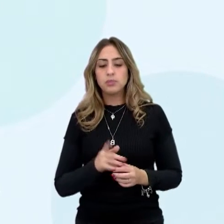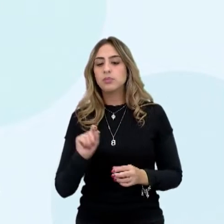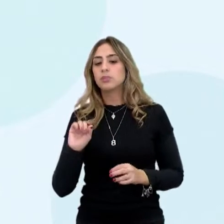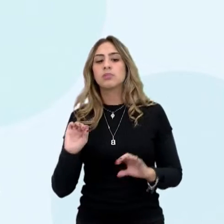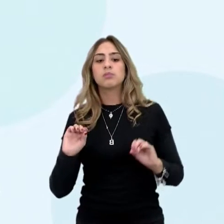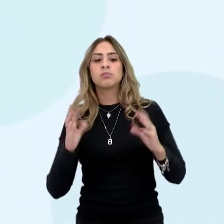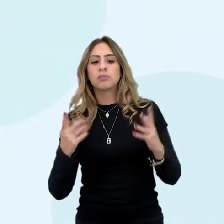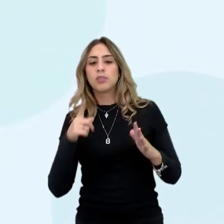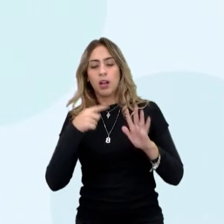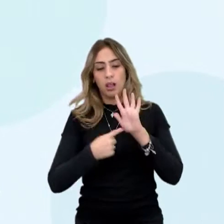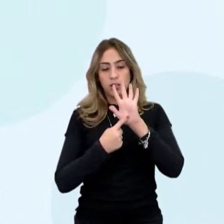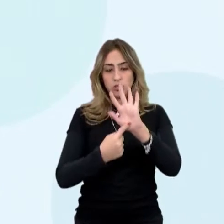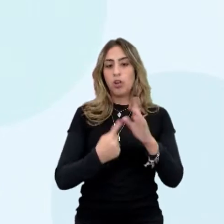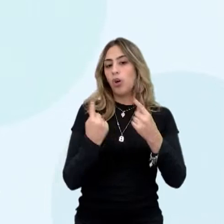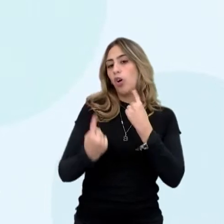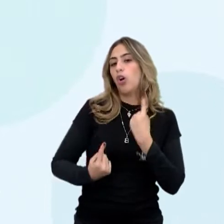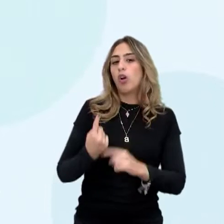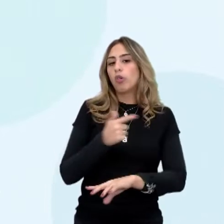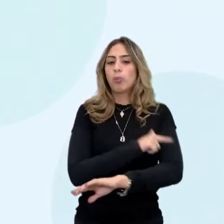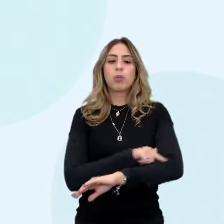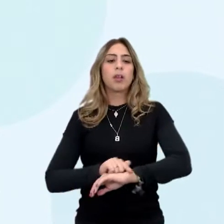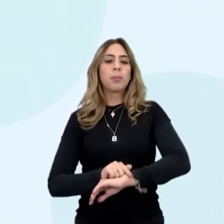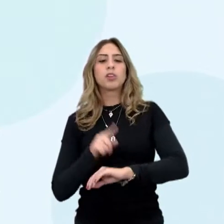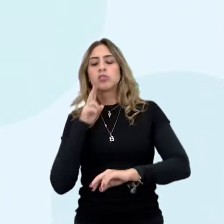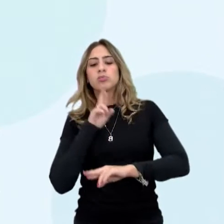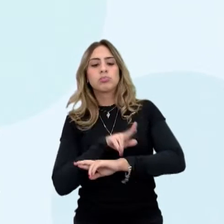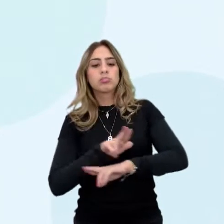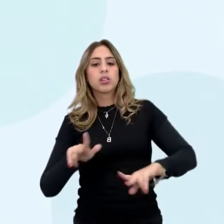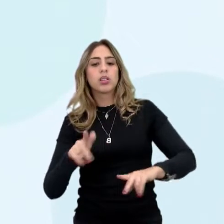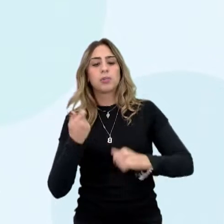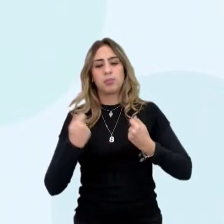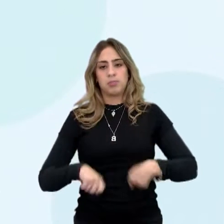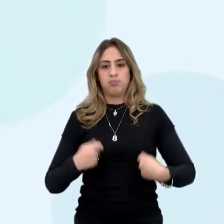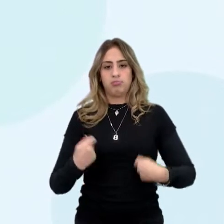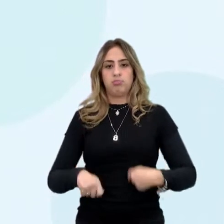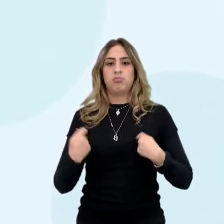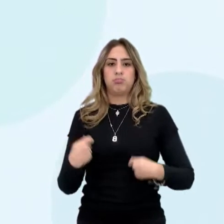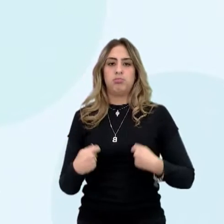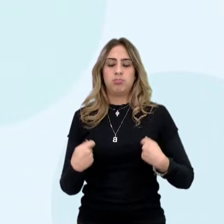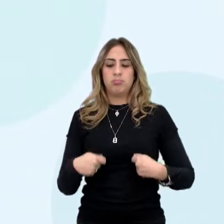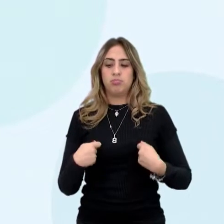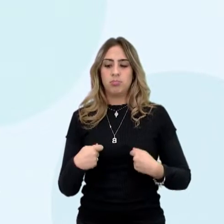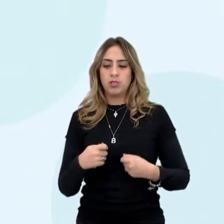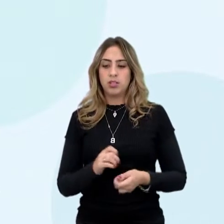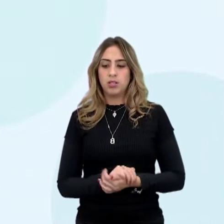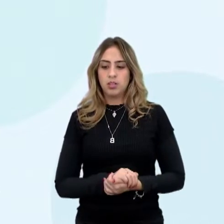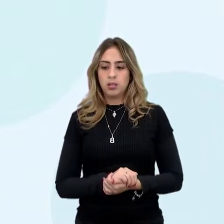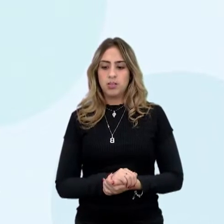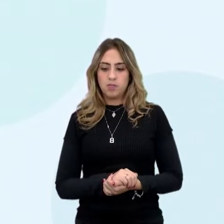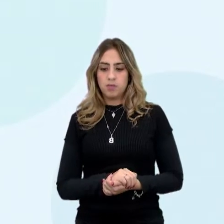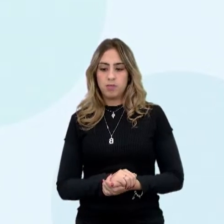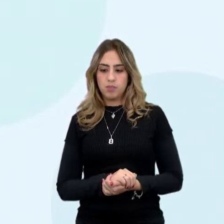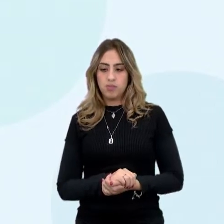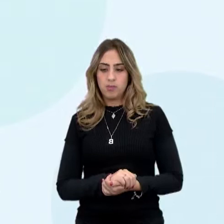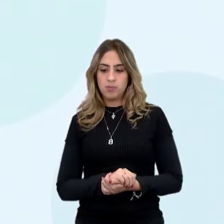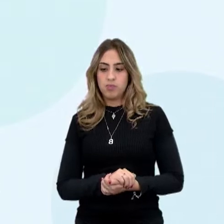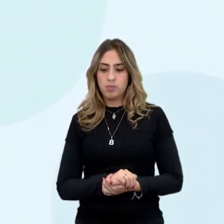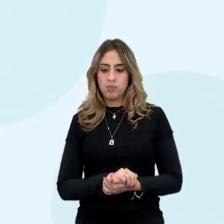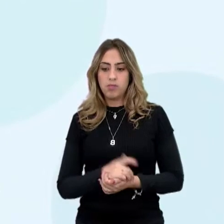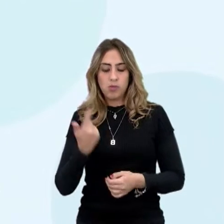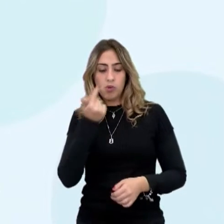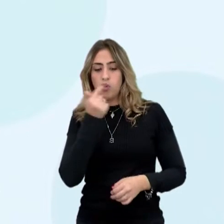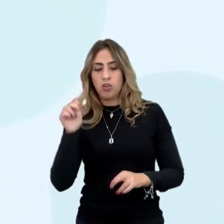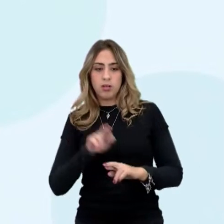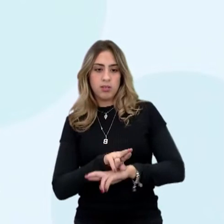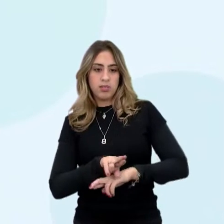acontece? Ela indica qual será o comportamento de uma variável dependente, normalmente a variável y, decorrente de outra variável,